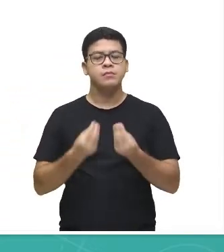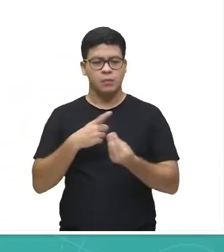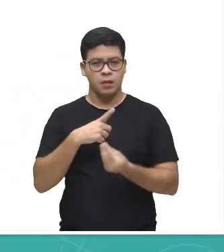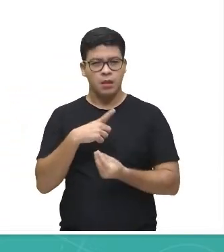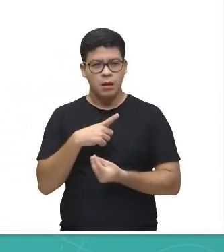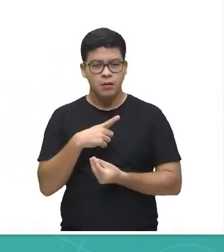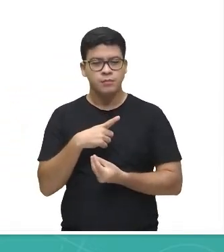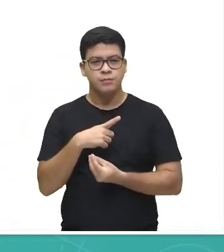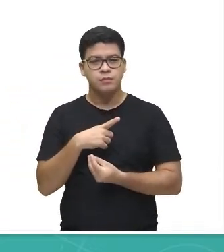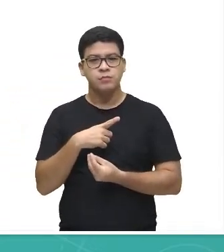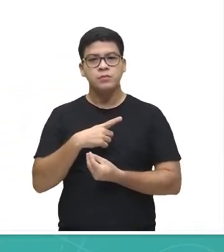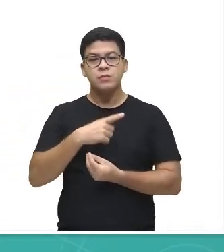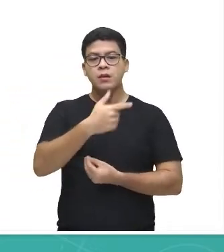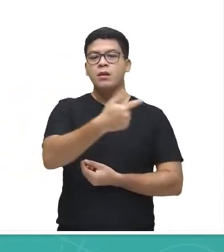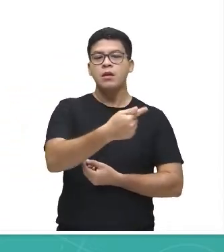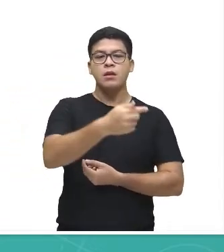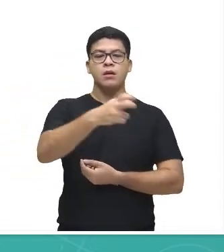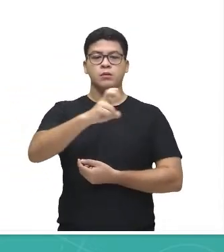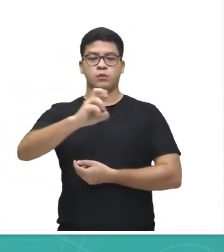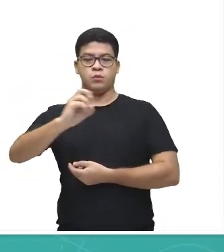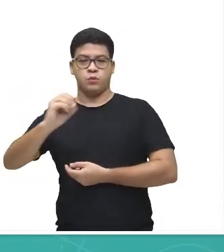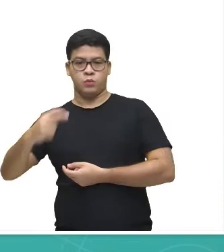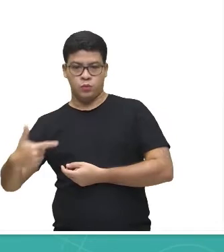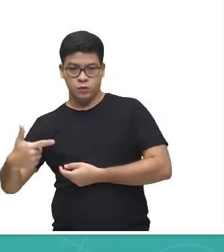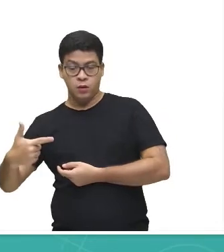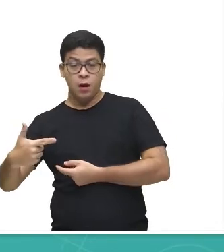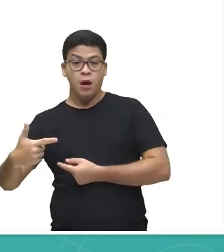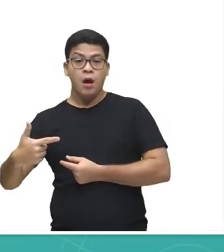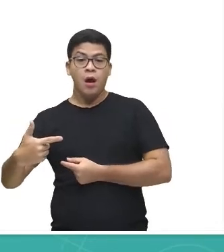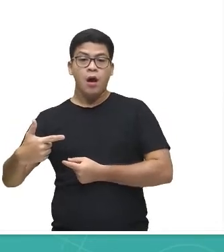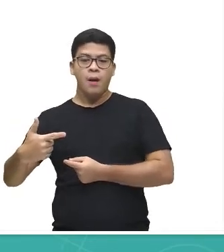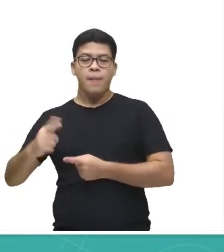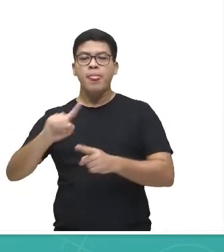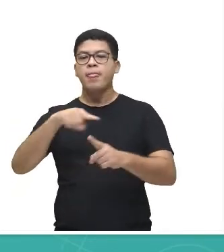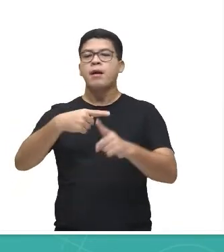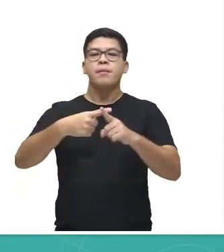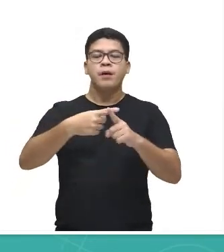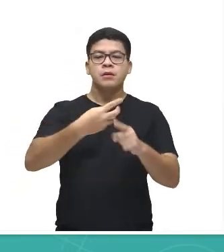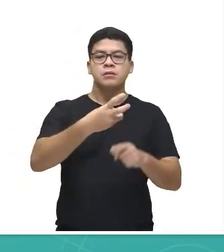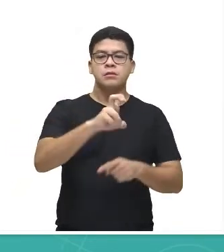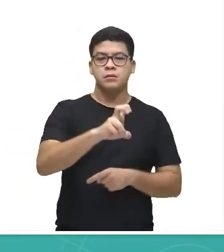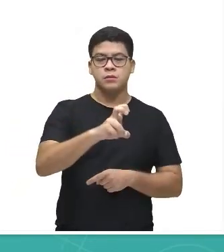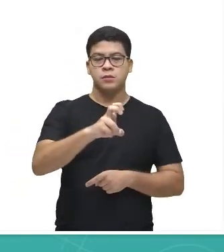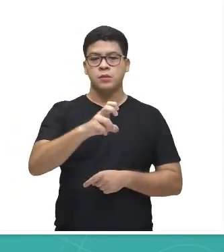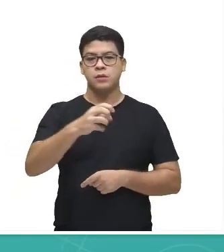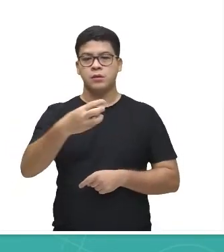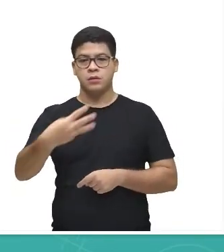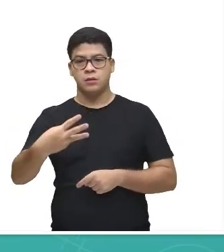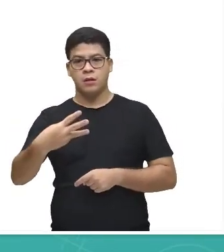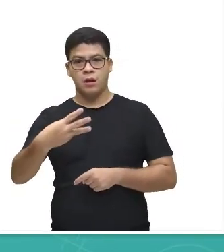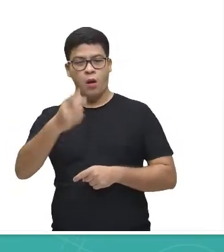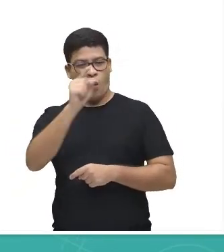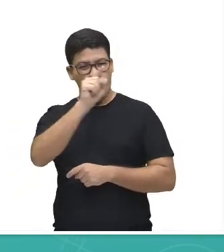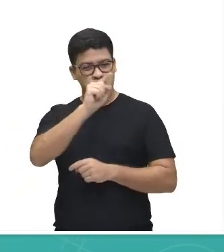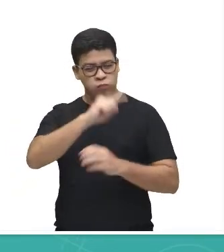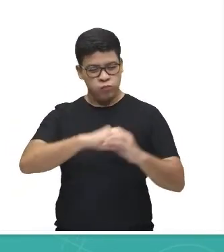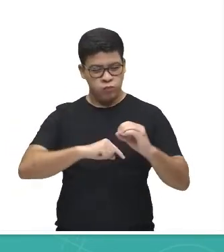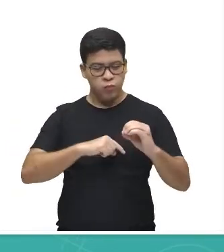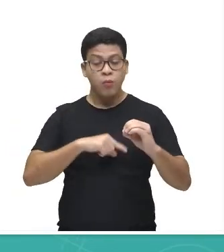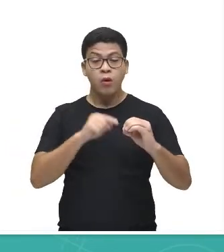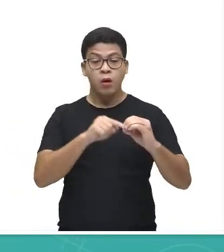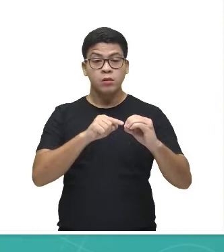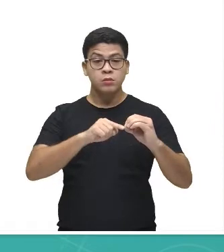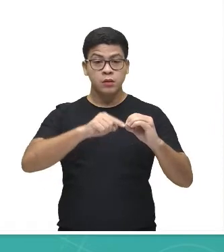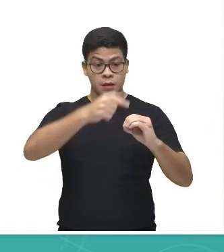tenho 752 mais 53. Então, está faltando quem aqui? Está faltando, né,